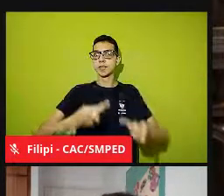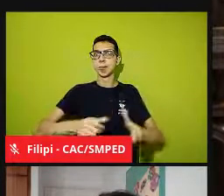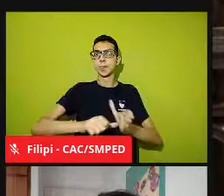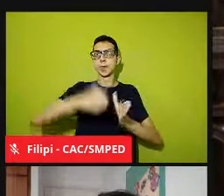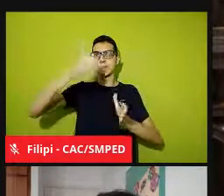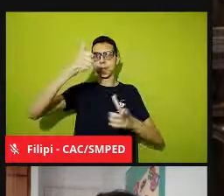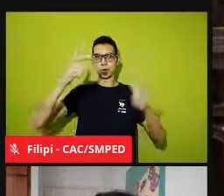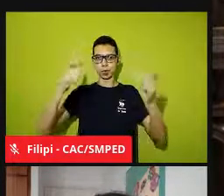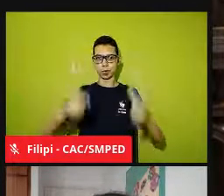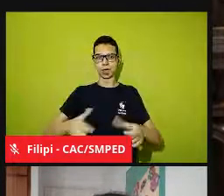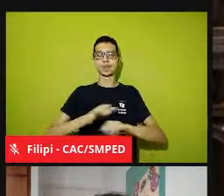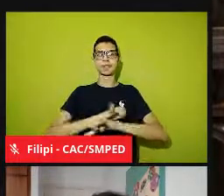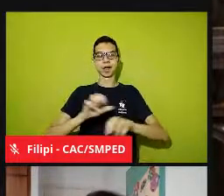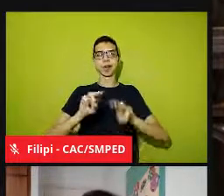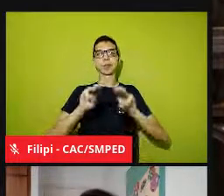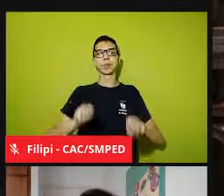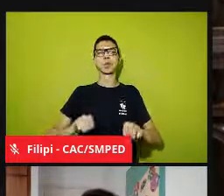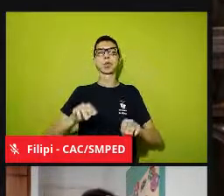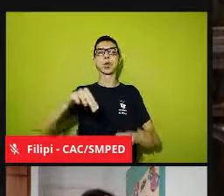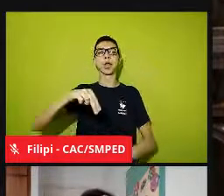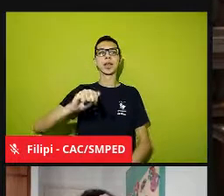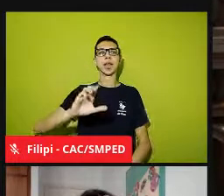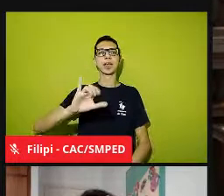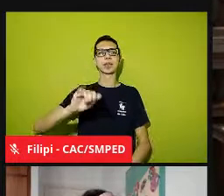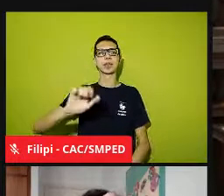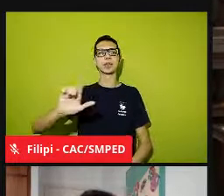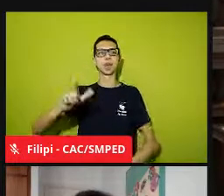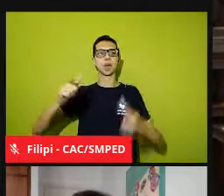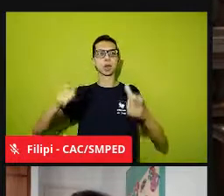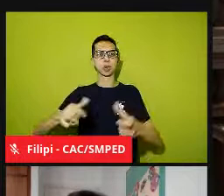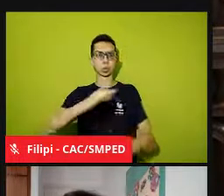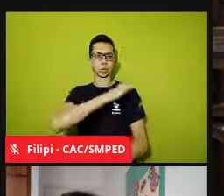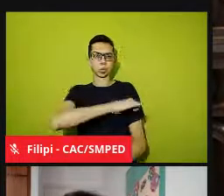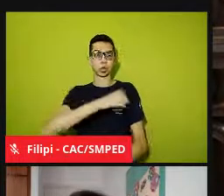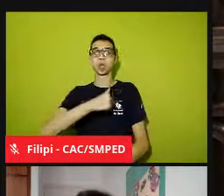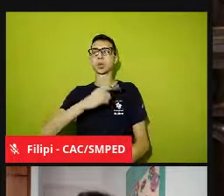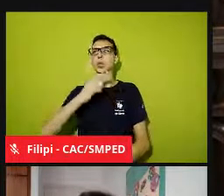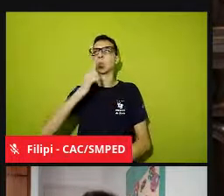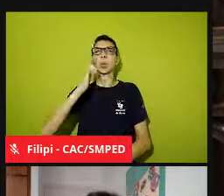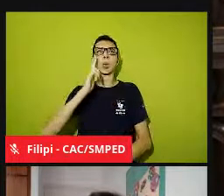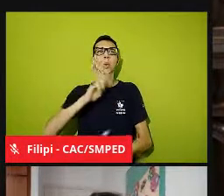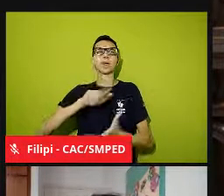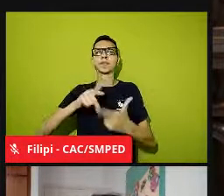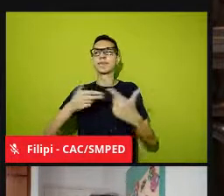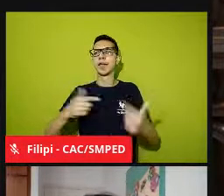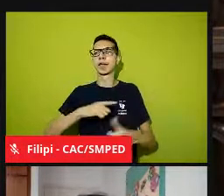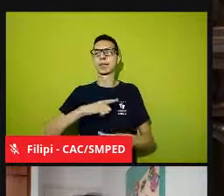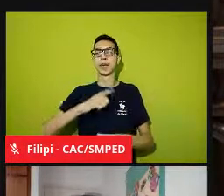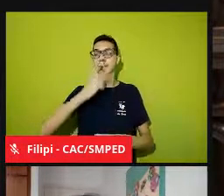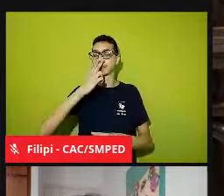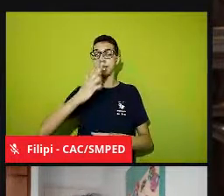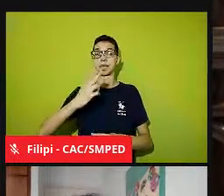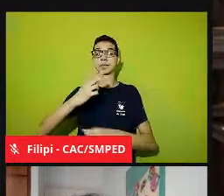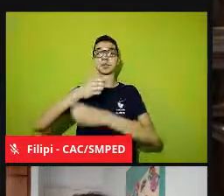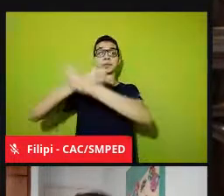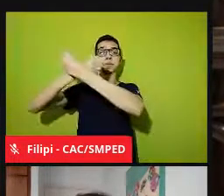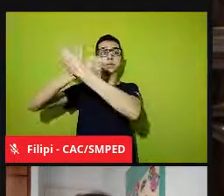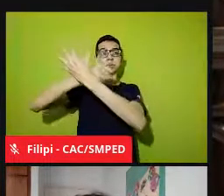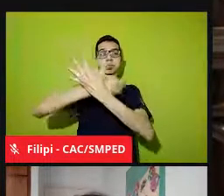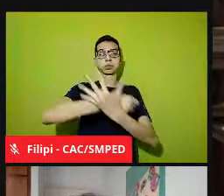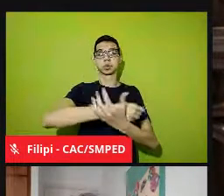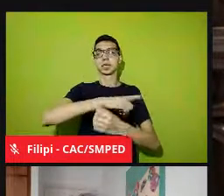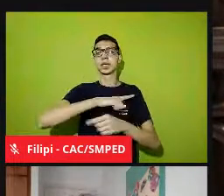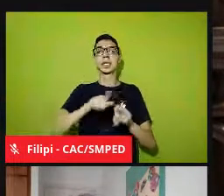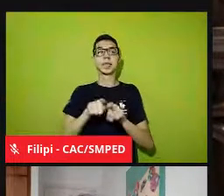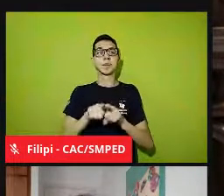Museu Nacional, lá no Rio de Janeiro, né? Sonhei com múmias, meteoros, baratas gigantes, onças, caetés e incas por mais de